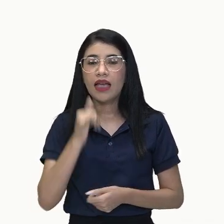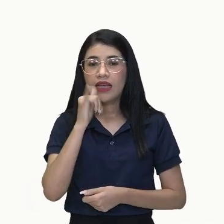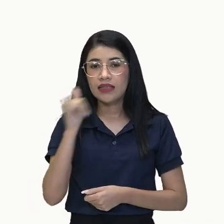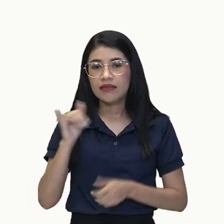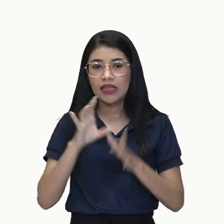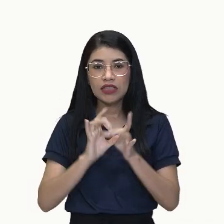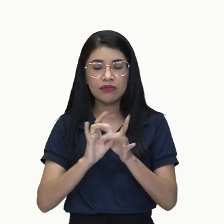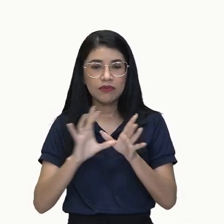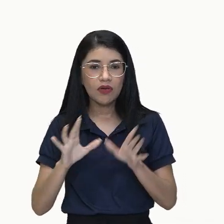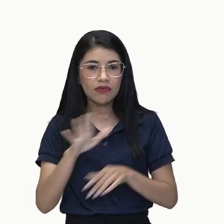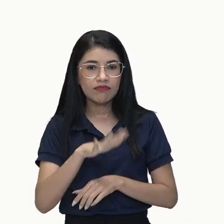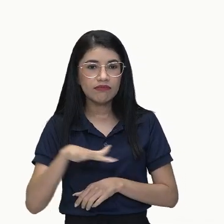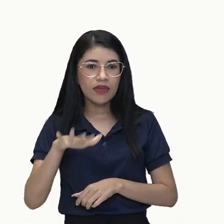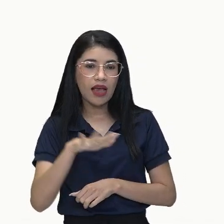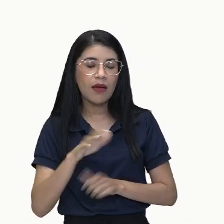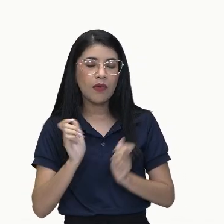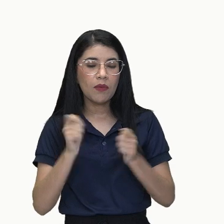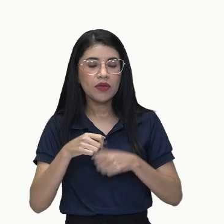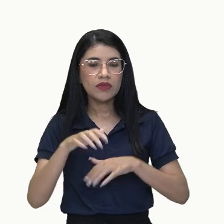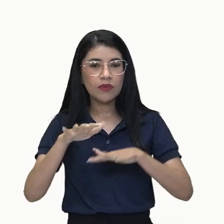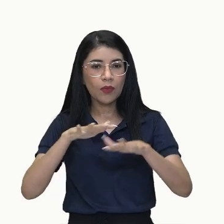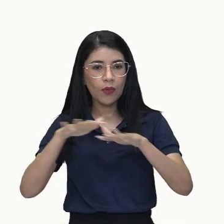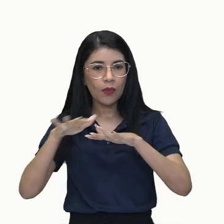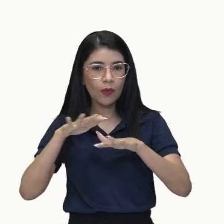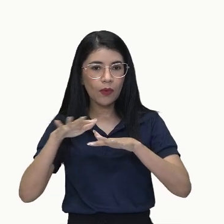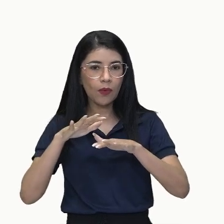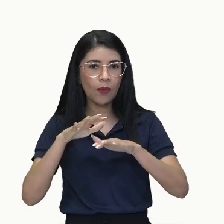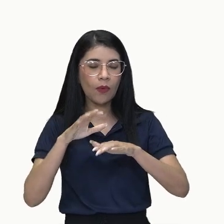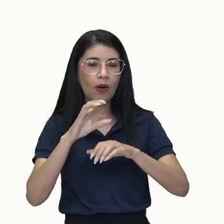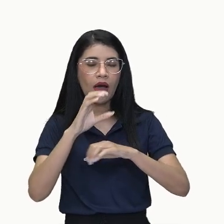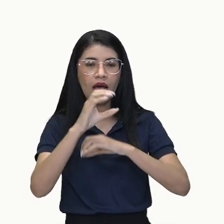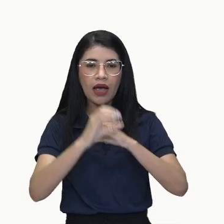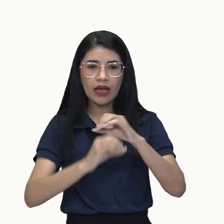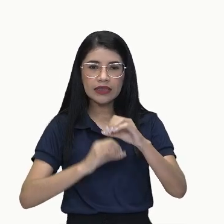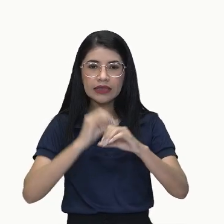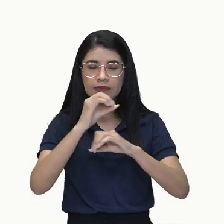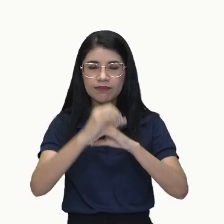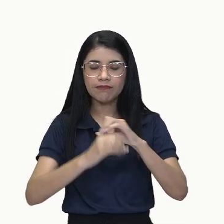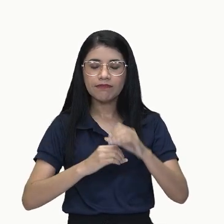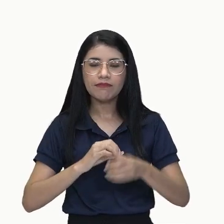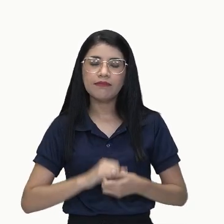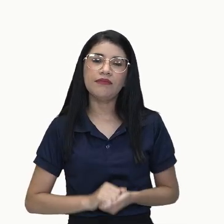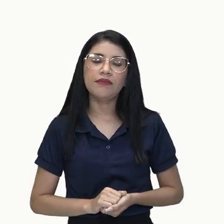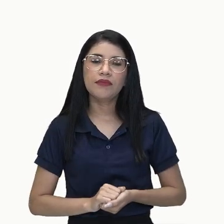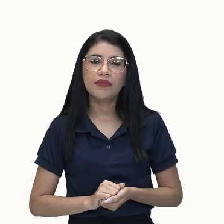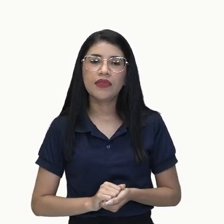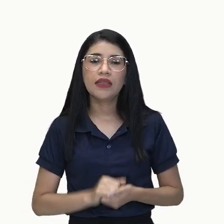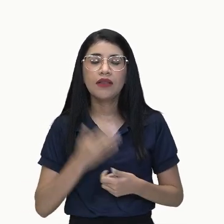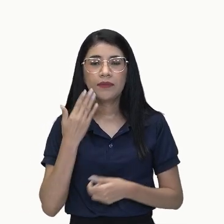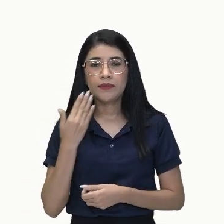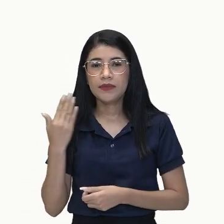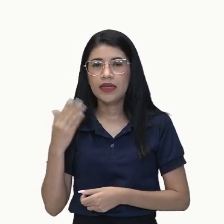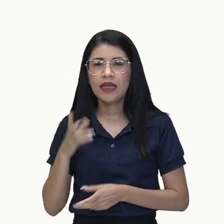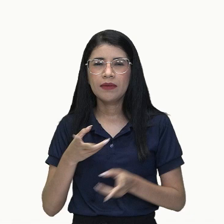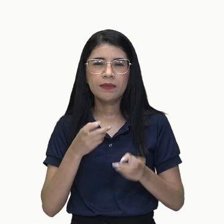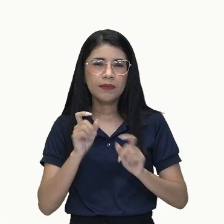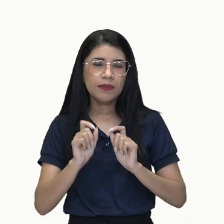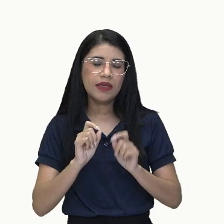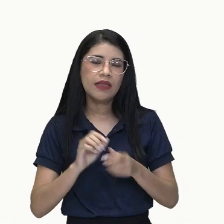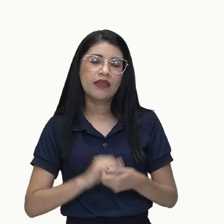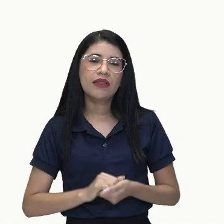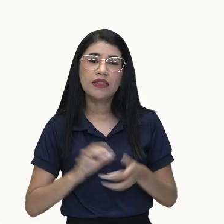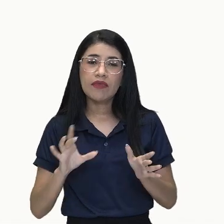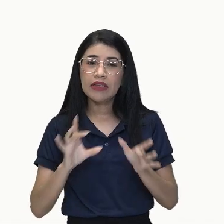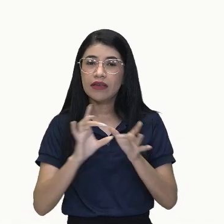disponível para movimentar as cargas elétricas. Então, vejam aqui, temos uma ideia, né? Vamos